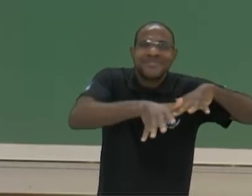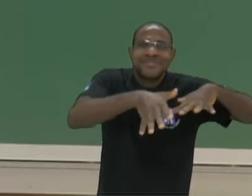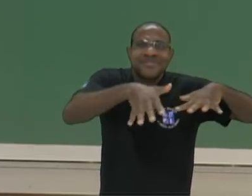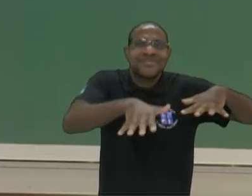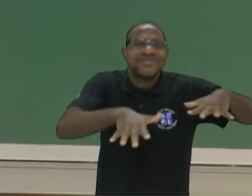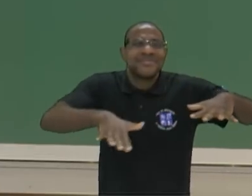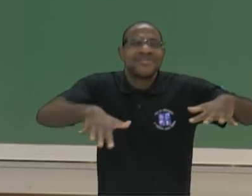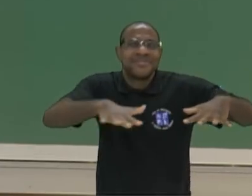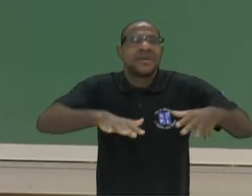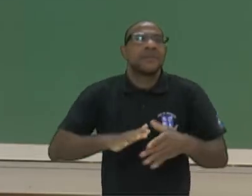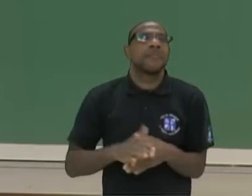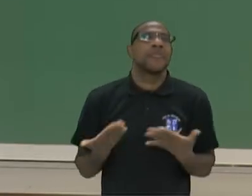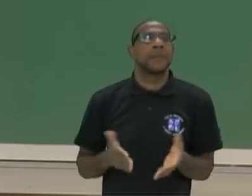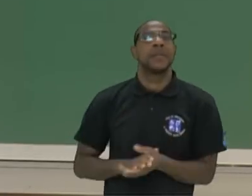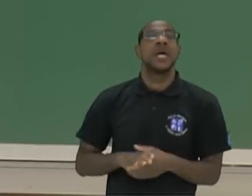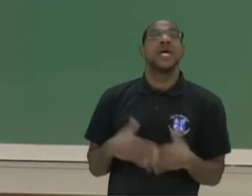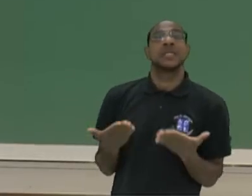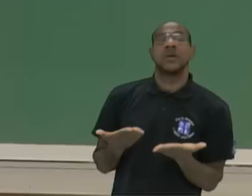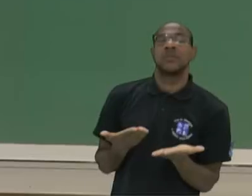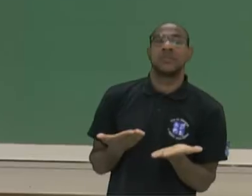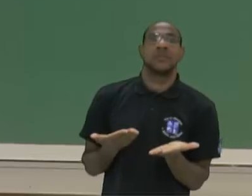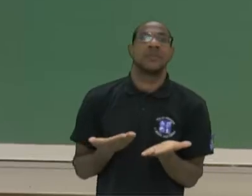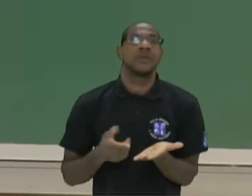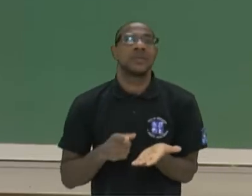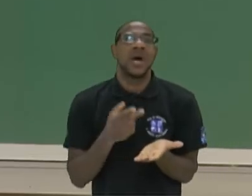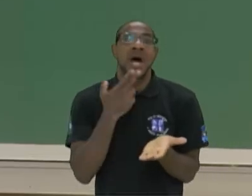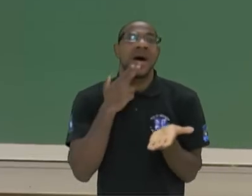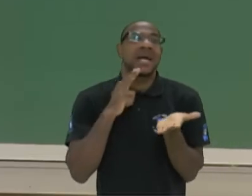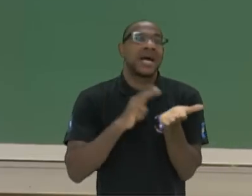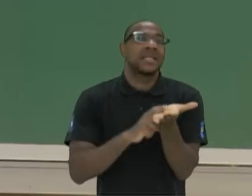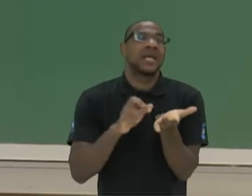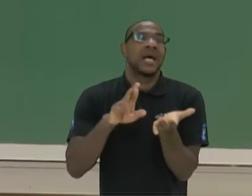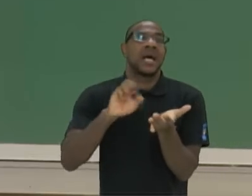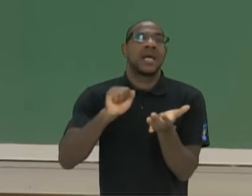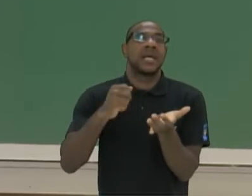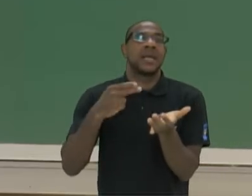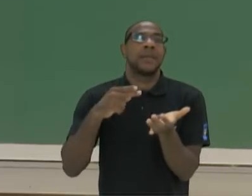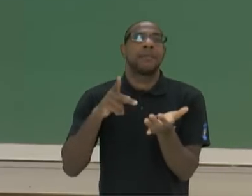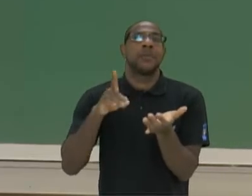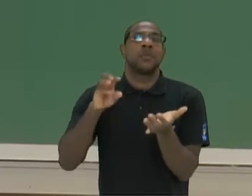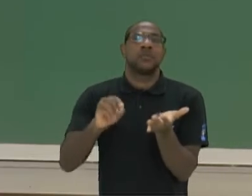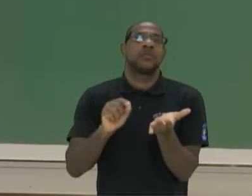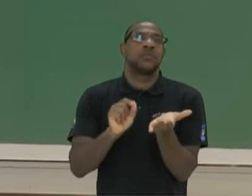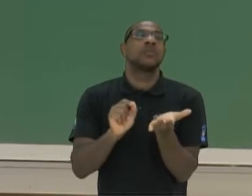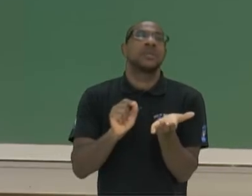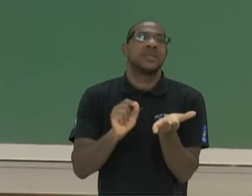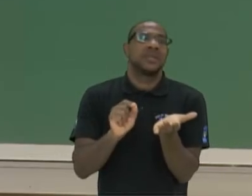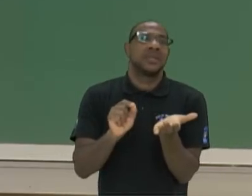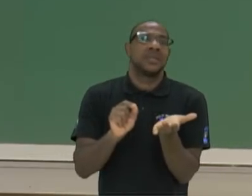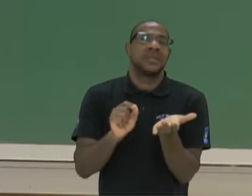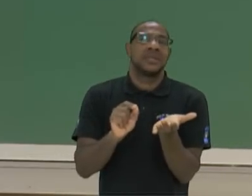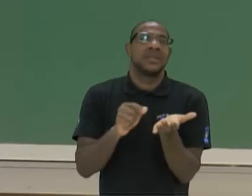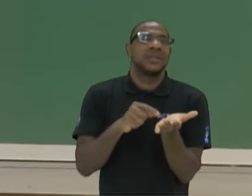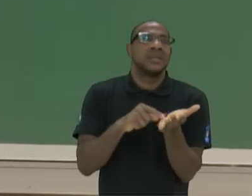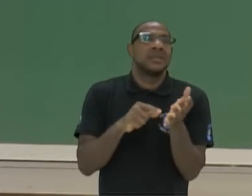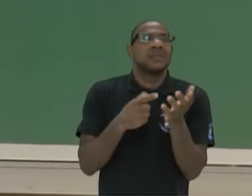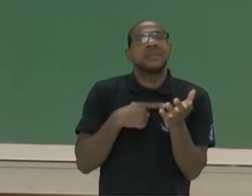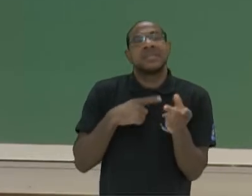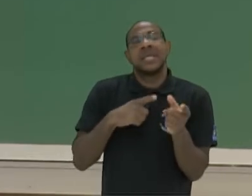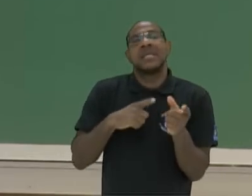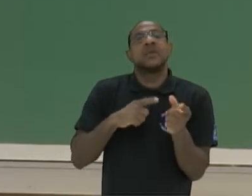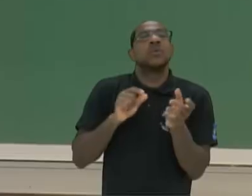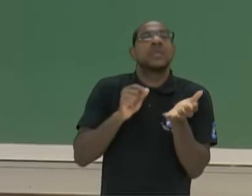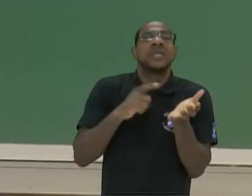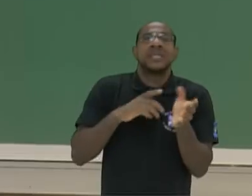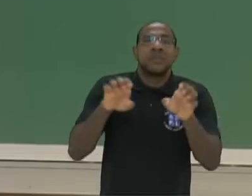gênero textual, ele tem uma estrutura. Eu chamo de esqueleto, né? Igual a gente tem um esqueletinho? Pois é. Todo gênero textual também tem